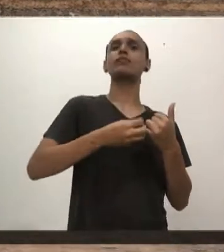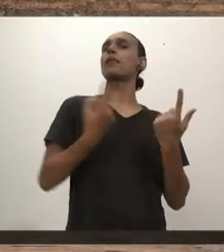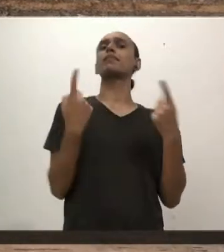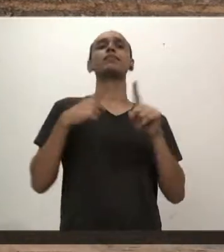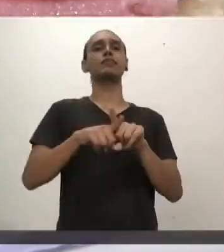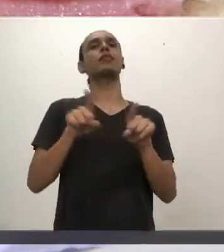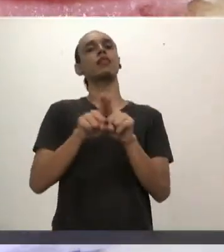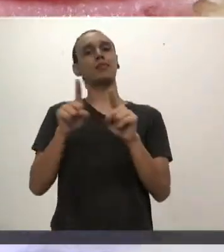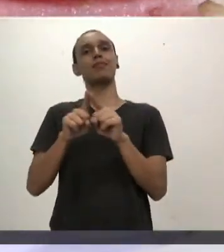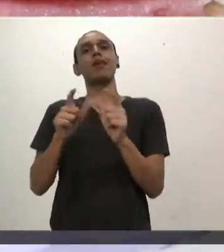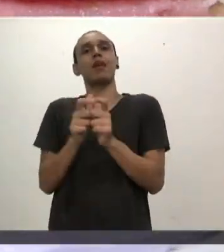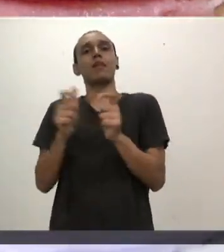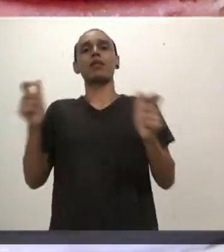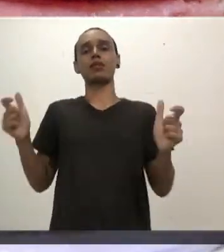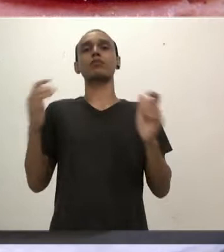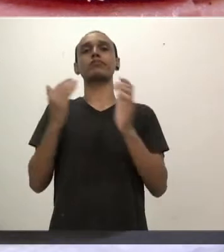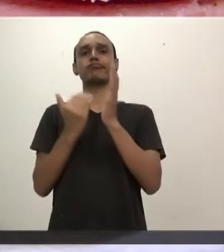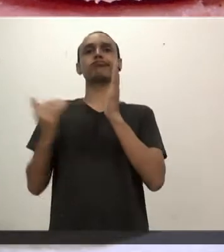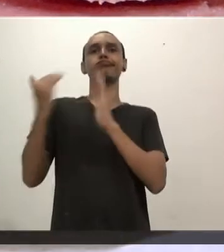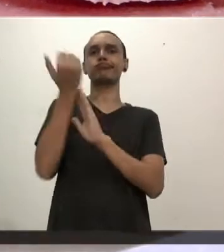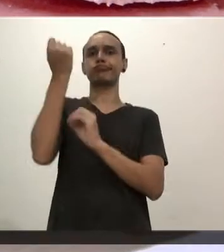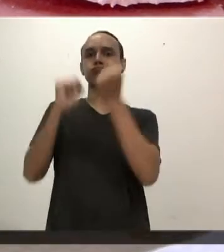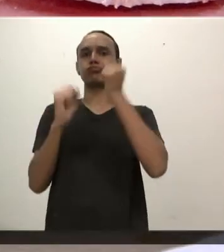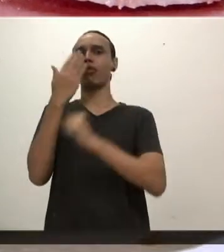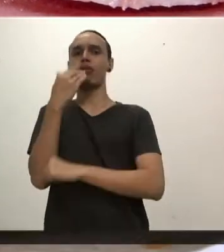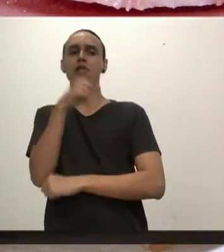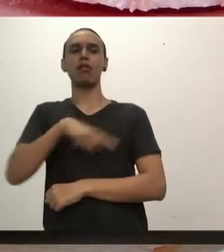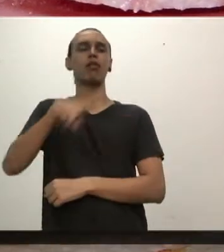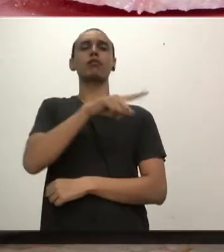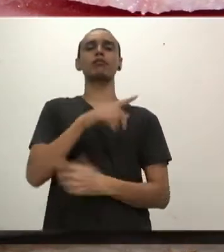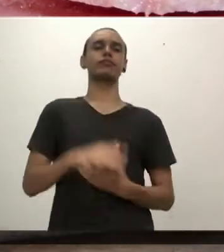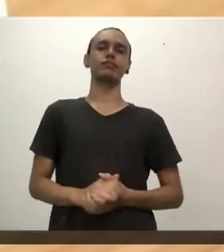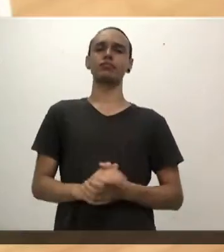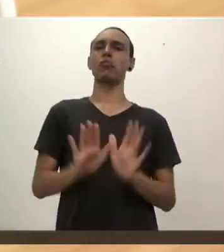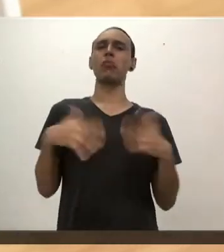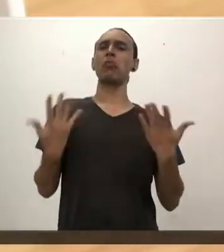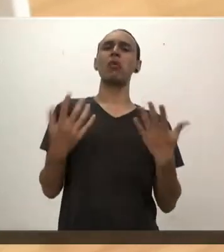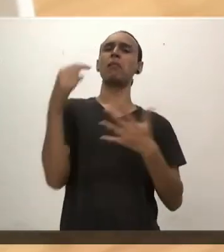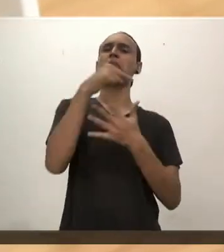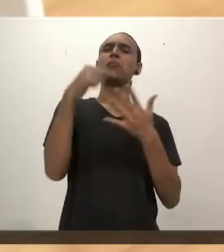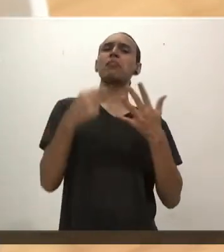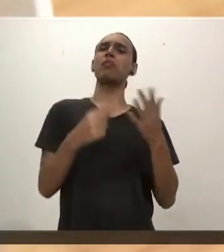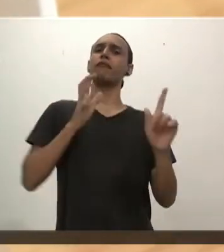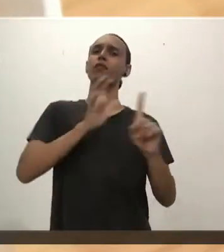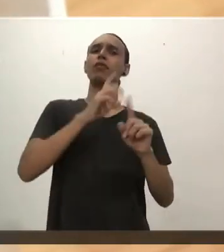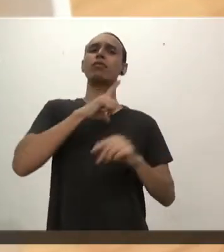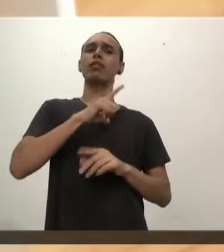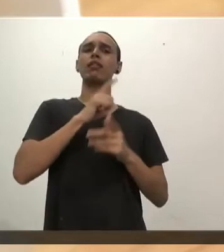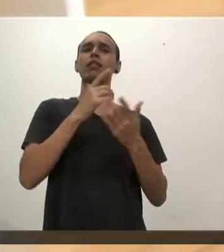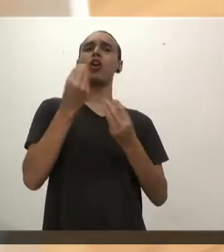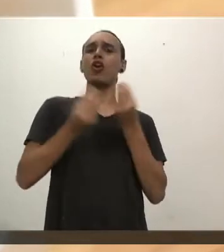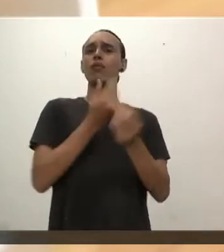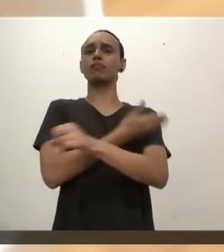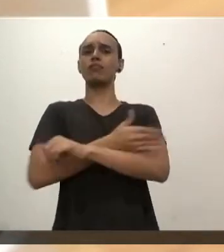foi acompanhado pelo aumento do consumo de alimentos ultraprocessados nessas populações. Quais foram os fatores que podem ter